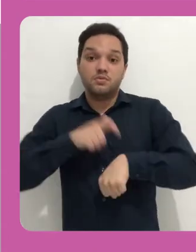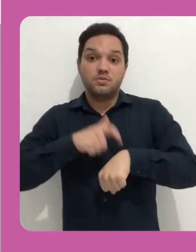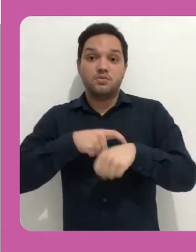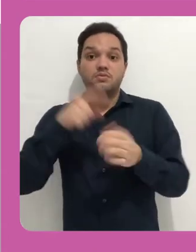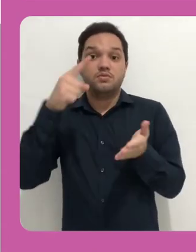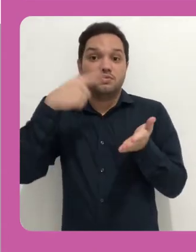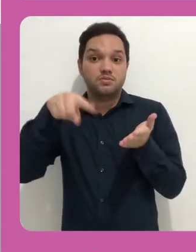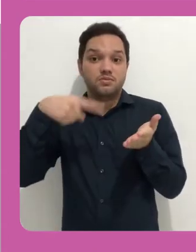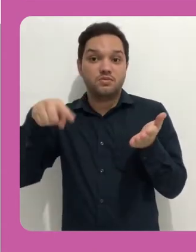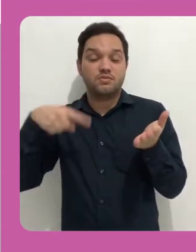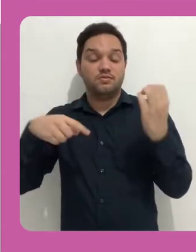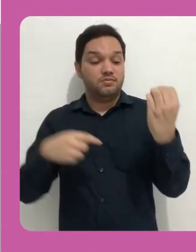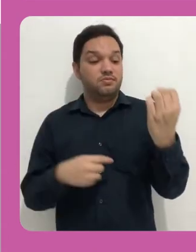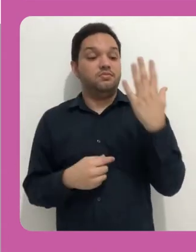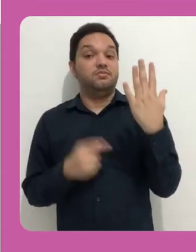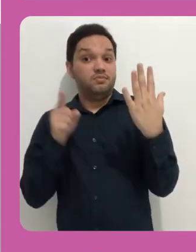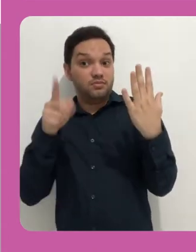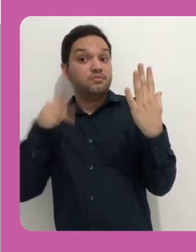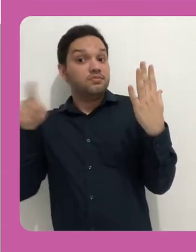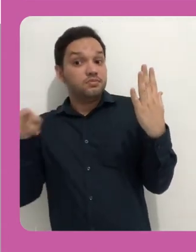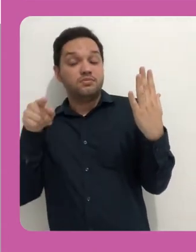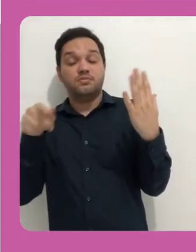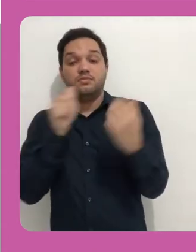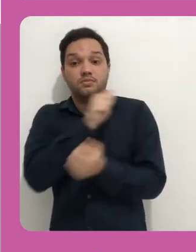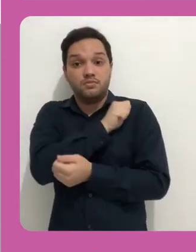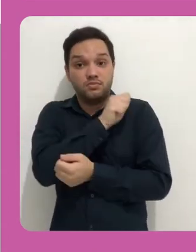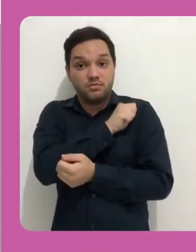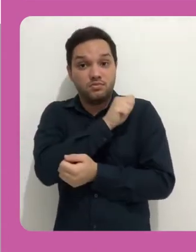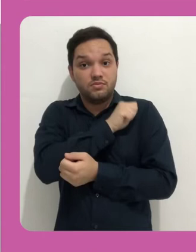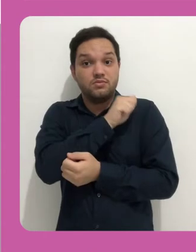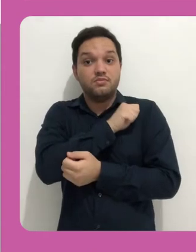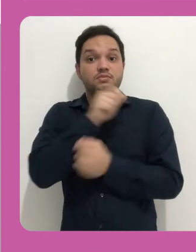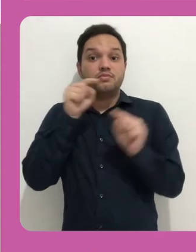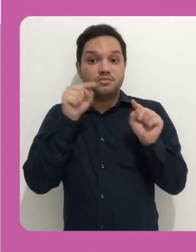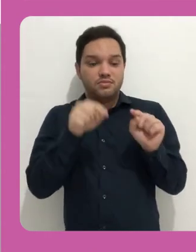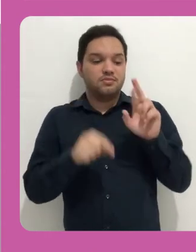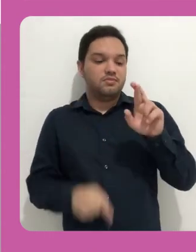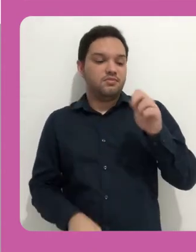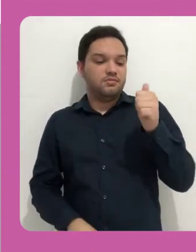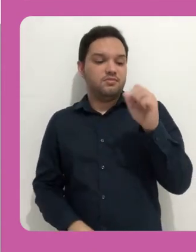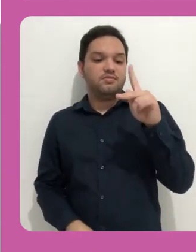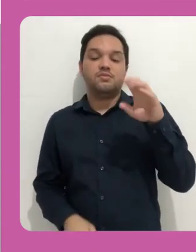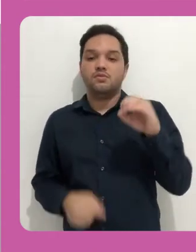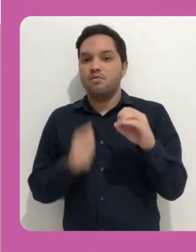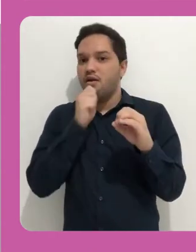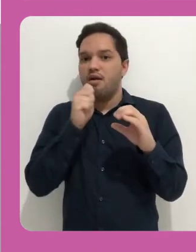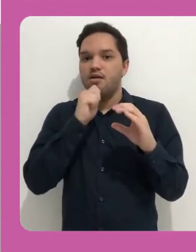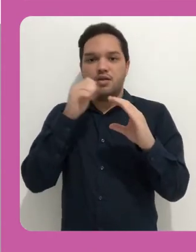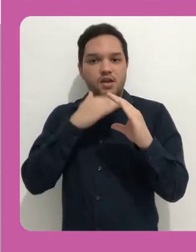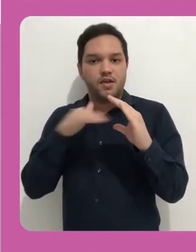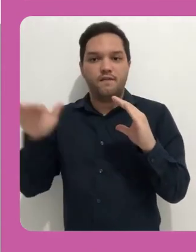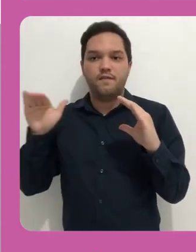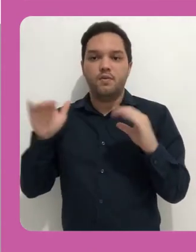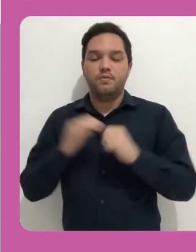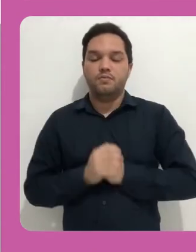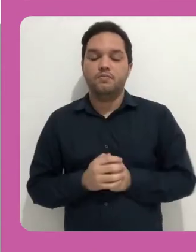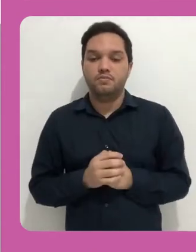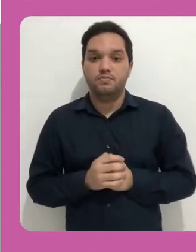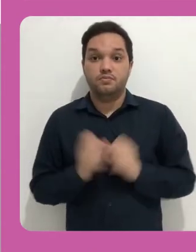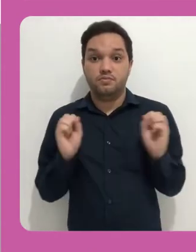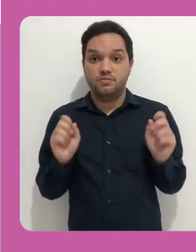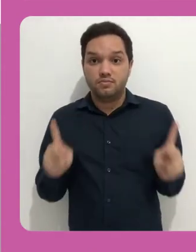lá que o aluno deixou a tarefa em rascunho e não enviou para o professor. Ok?